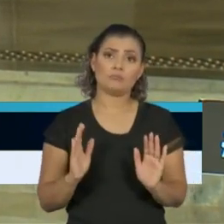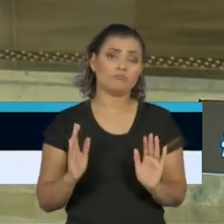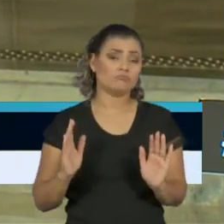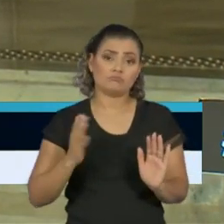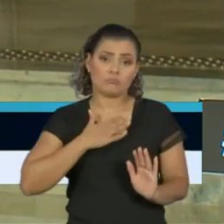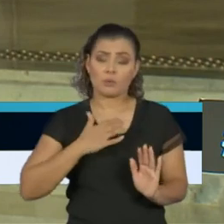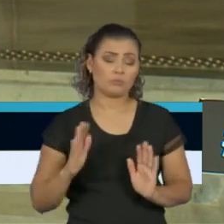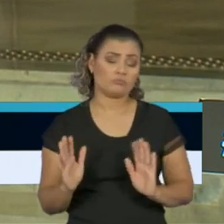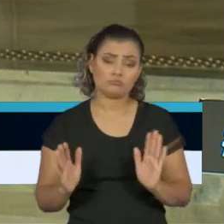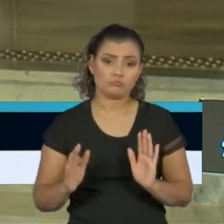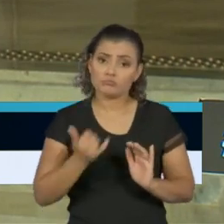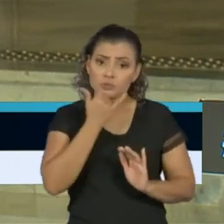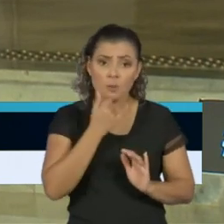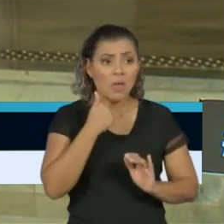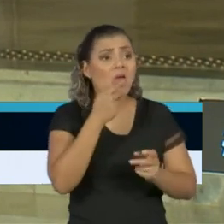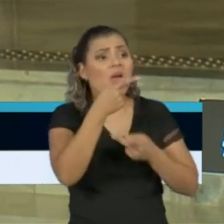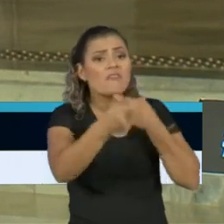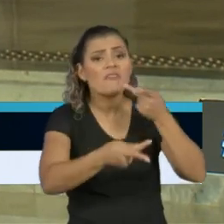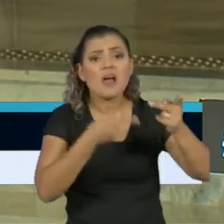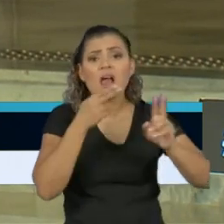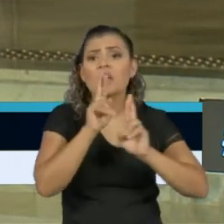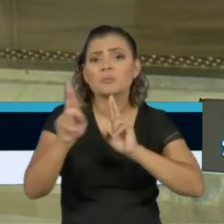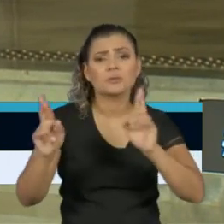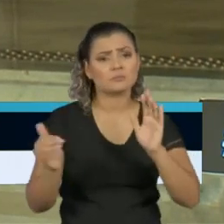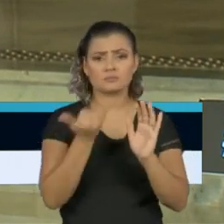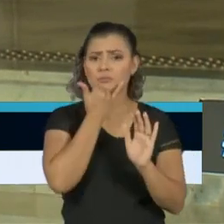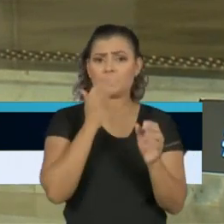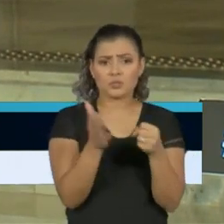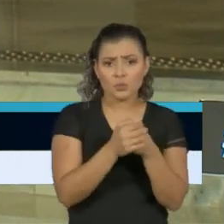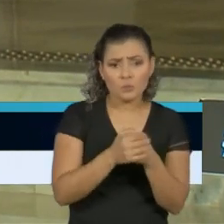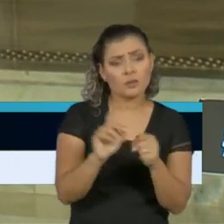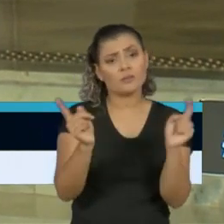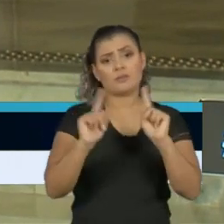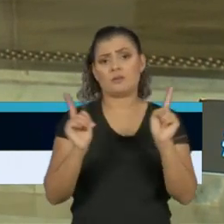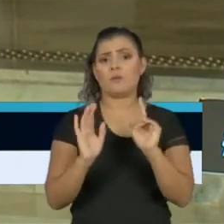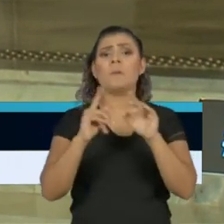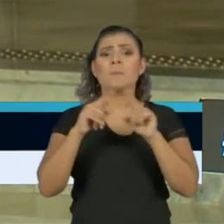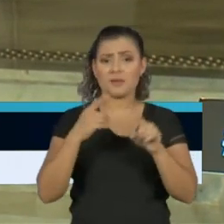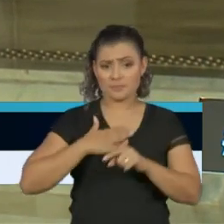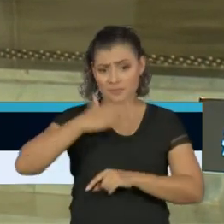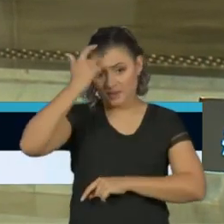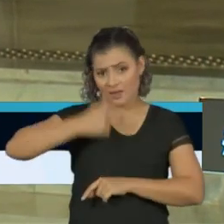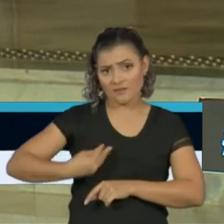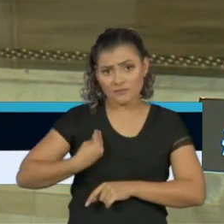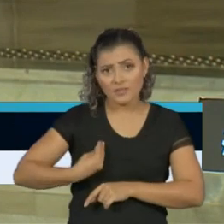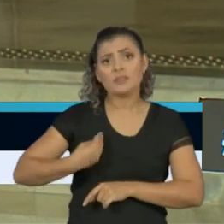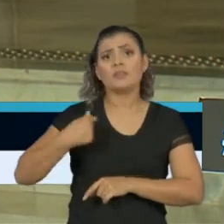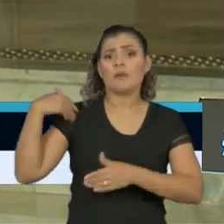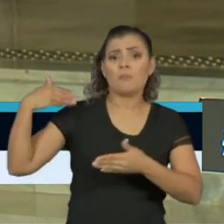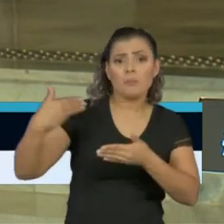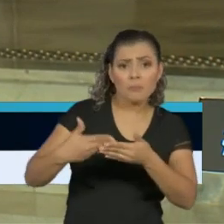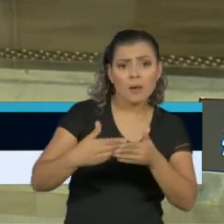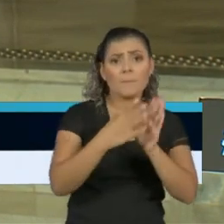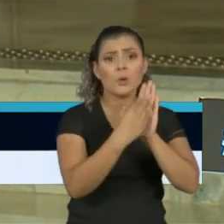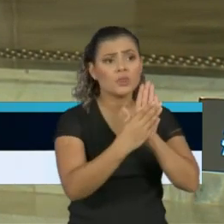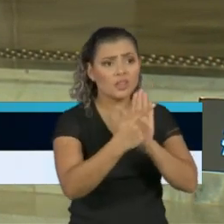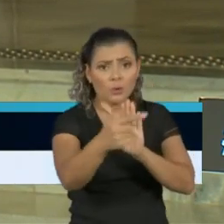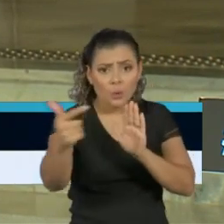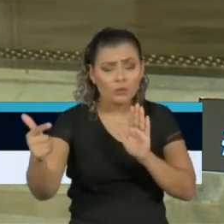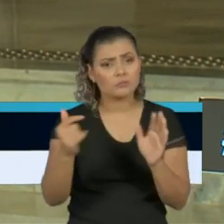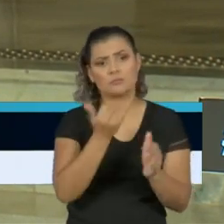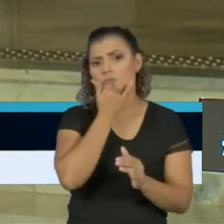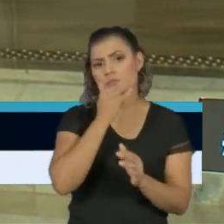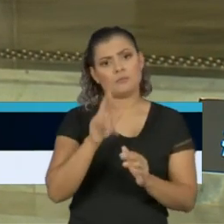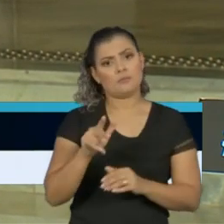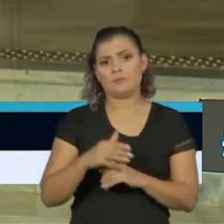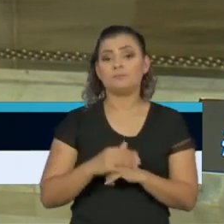particular. Não faço isso para esconder nada, mas não quero transformar minha história, meu caso, em modelo para coisa alguma. Eu